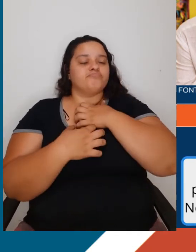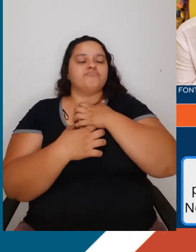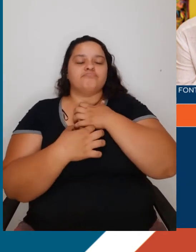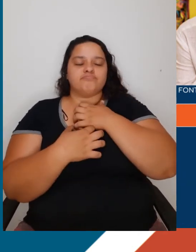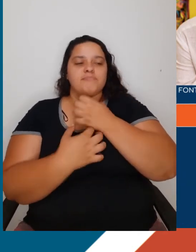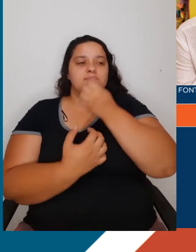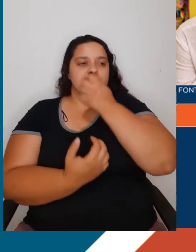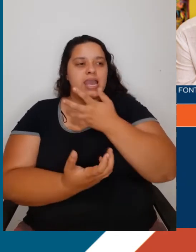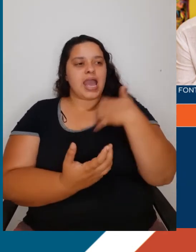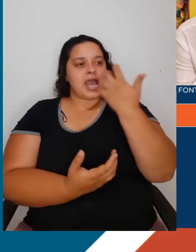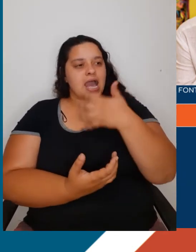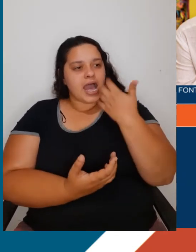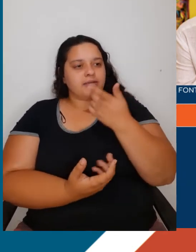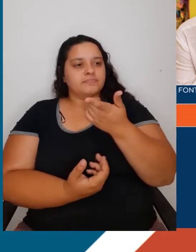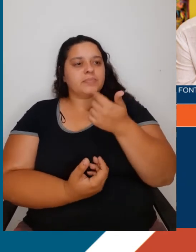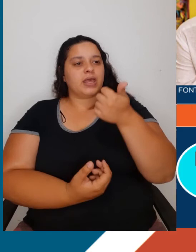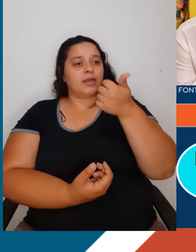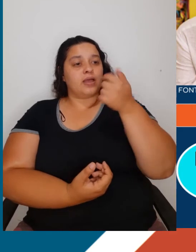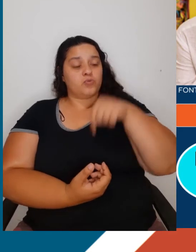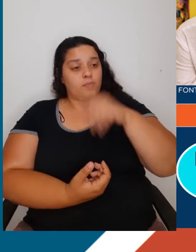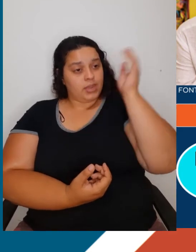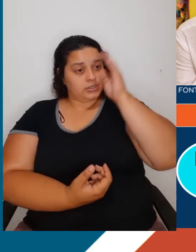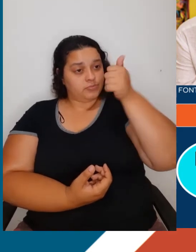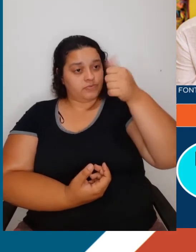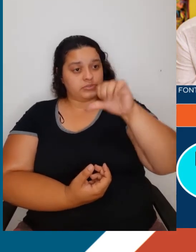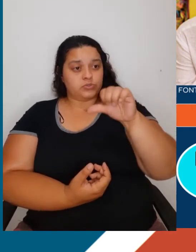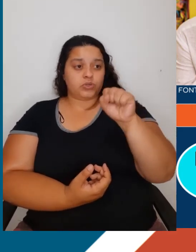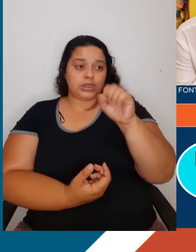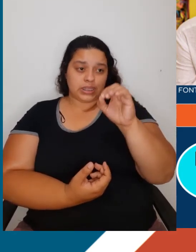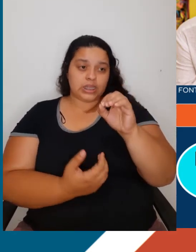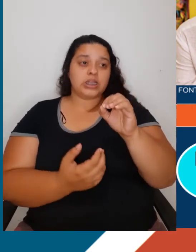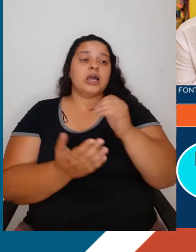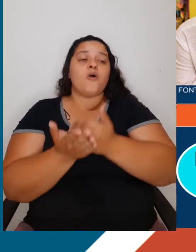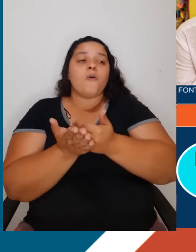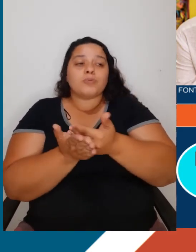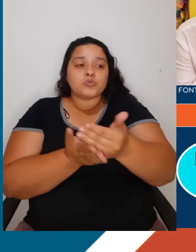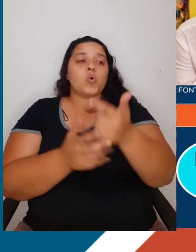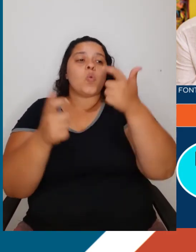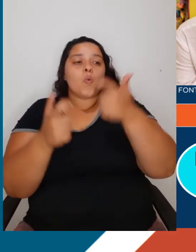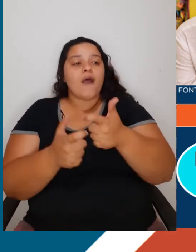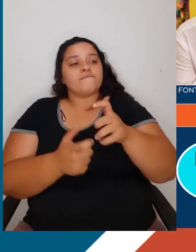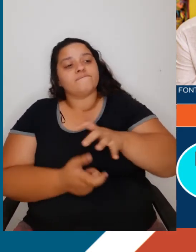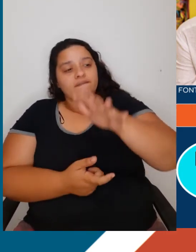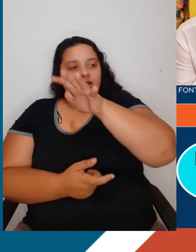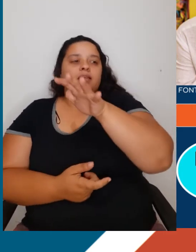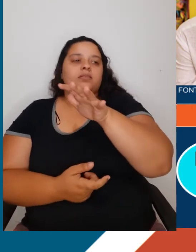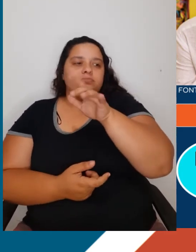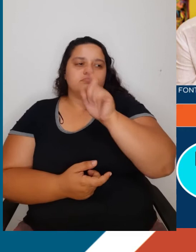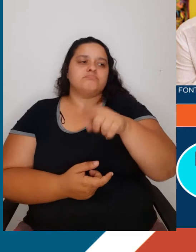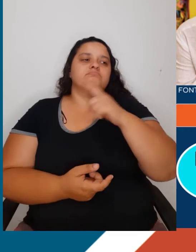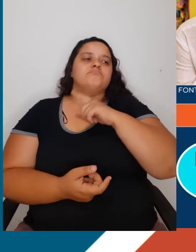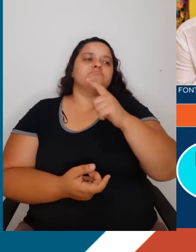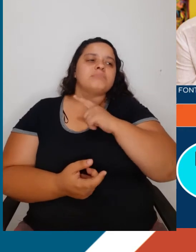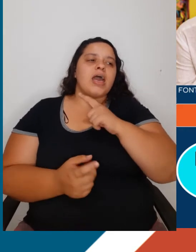jamaicanos. O rap chegou ao Brasil nos anos 80, primeiramente nas favelas e periferias. Com suas rimas, os